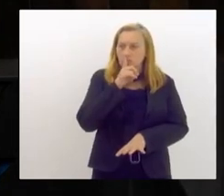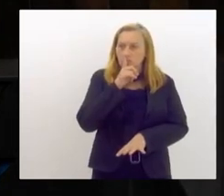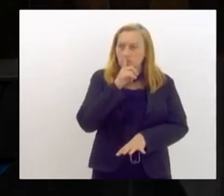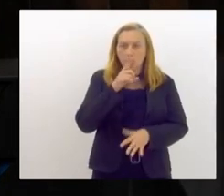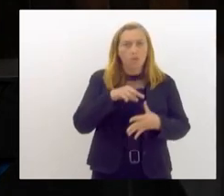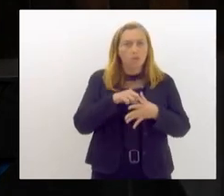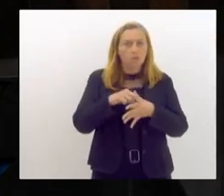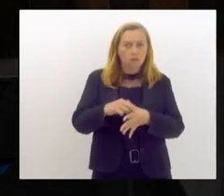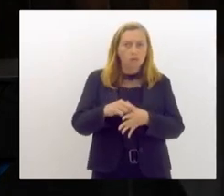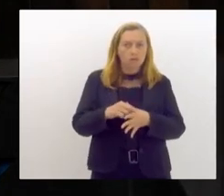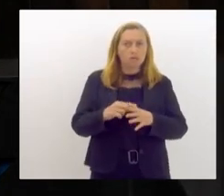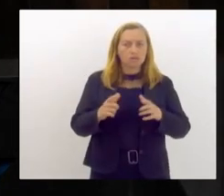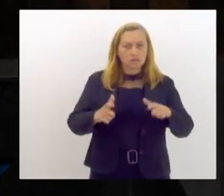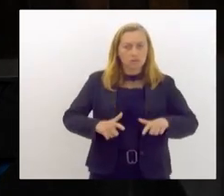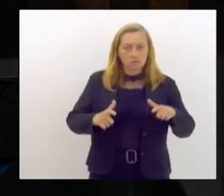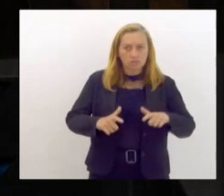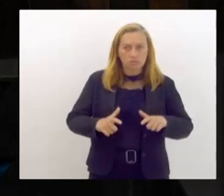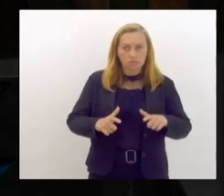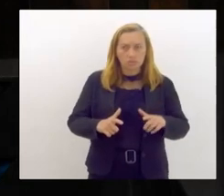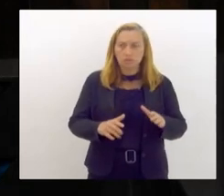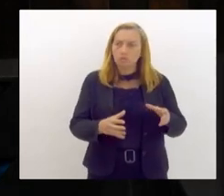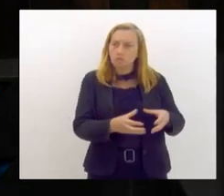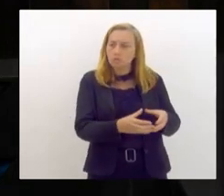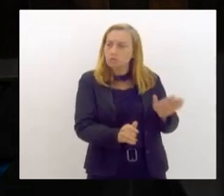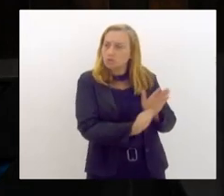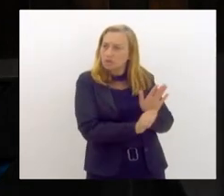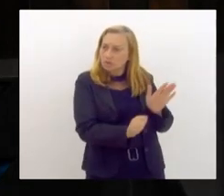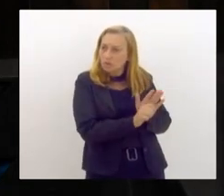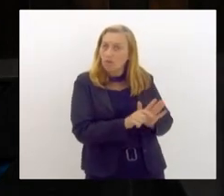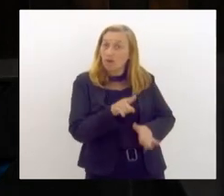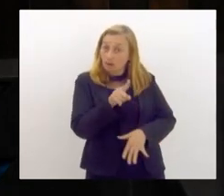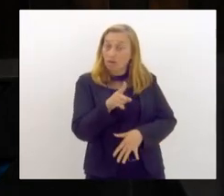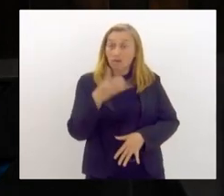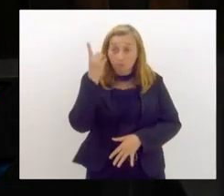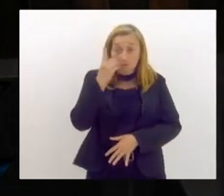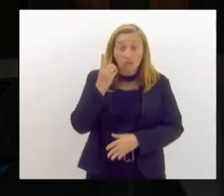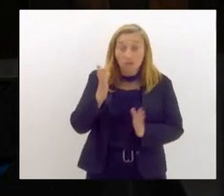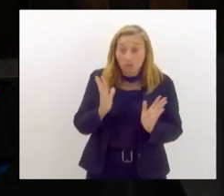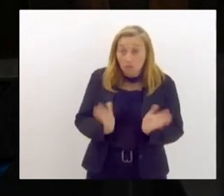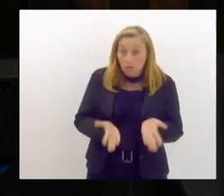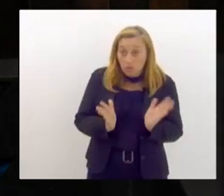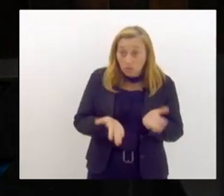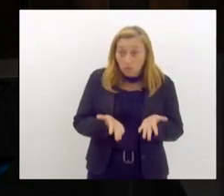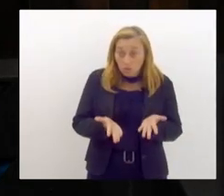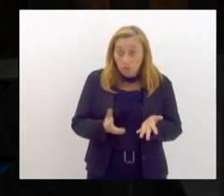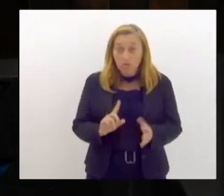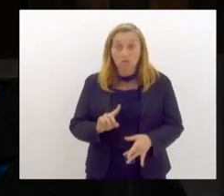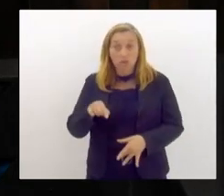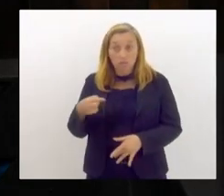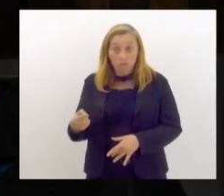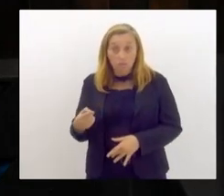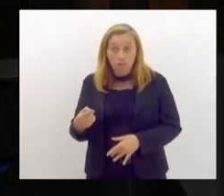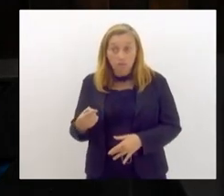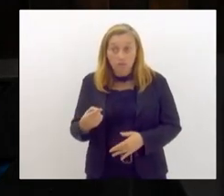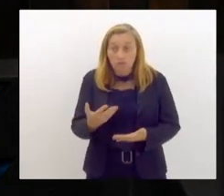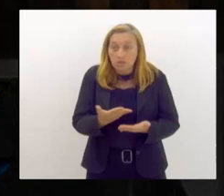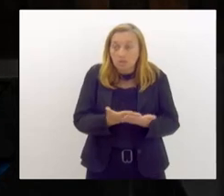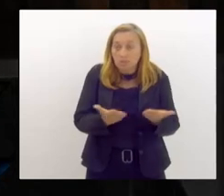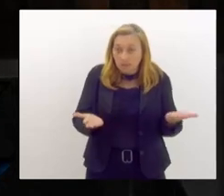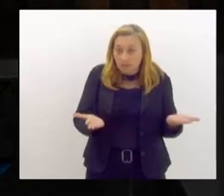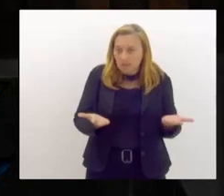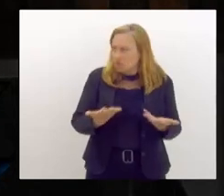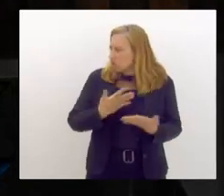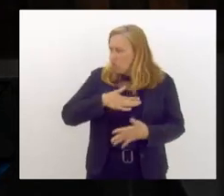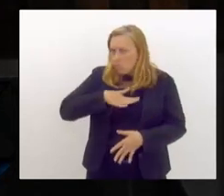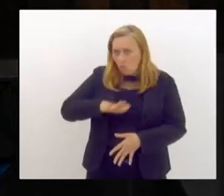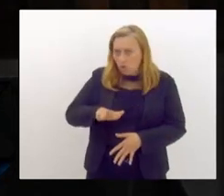turma, o líder da bancada da droga. Aquele deputado que hoje ocupa, depois de tomar uma surra, eles não gostam disso, mas